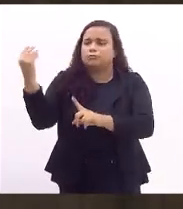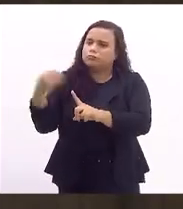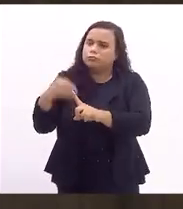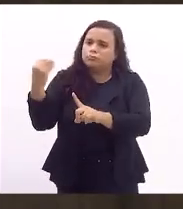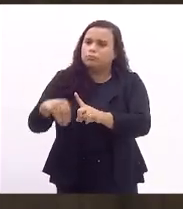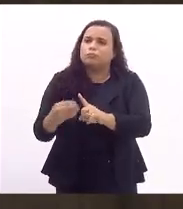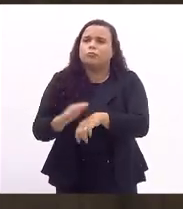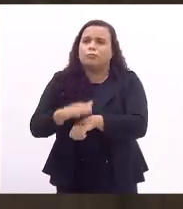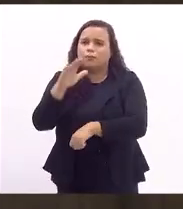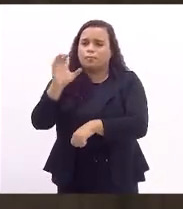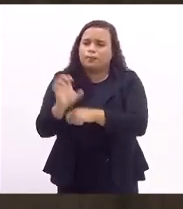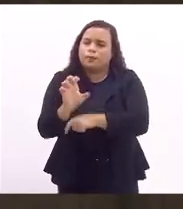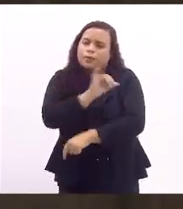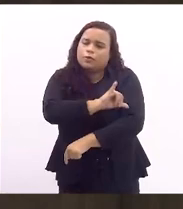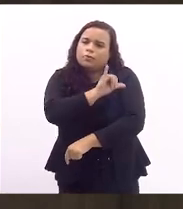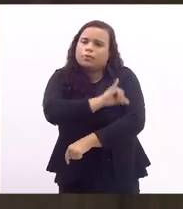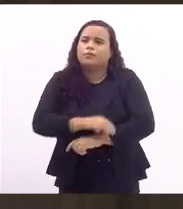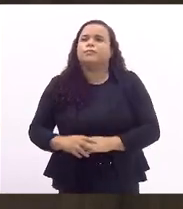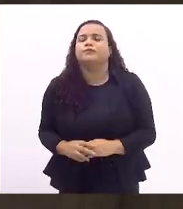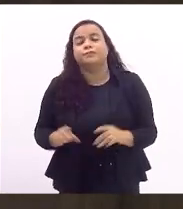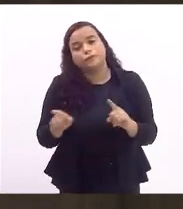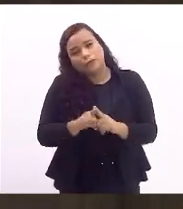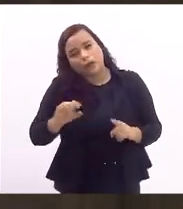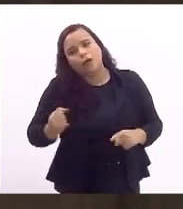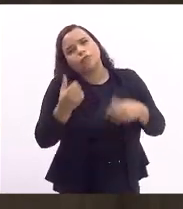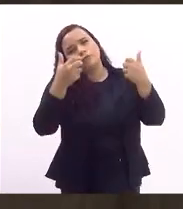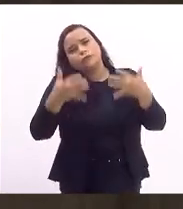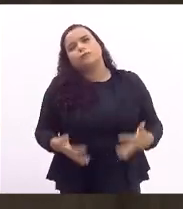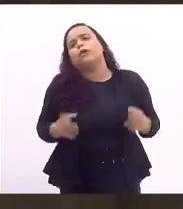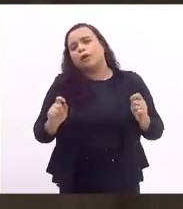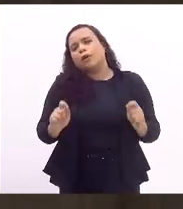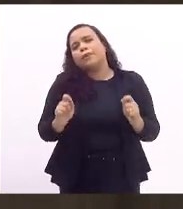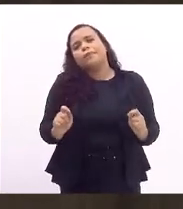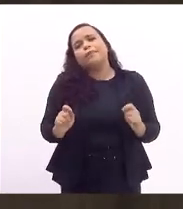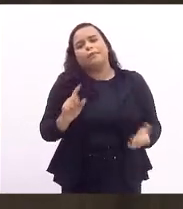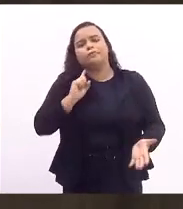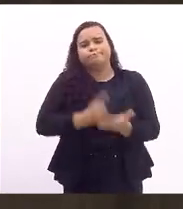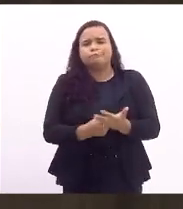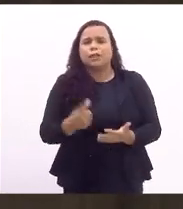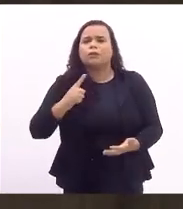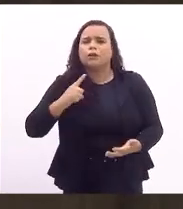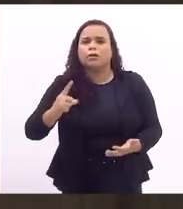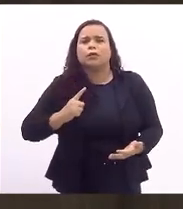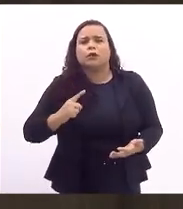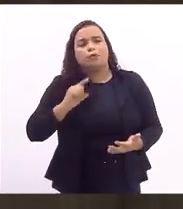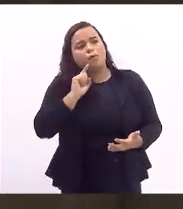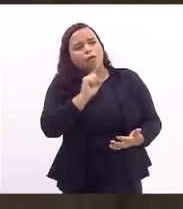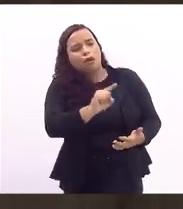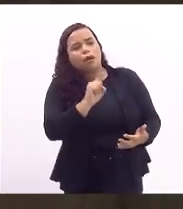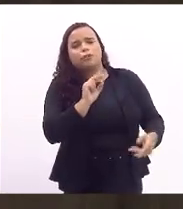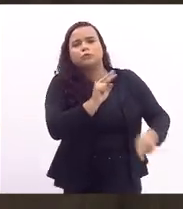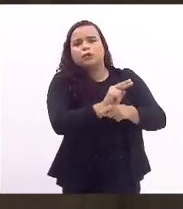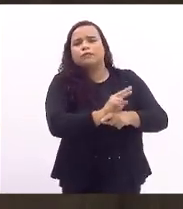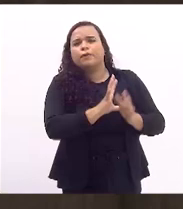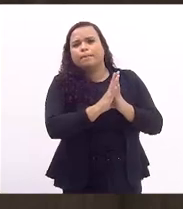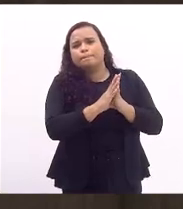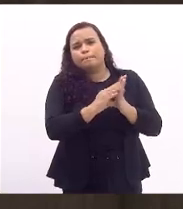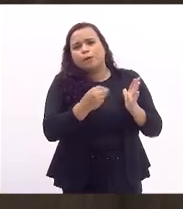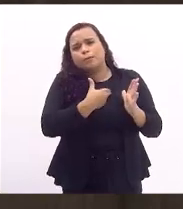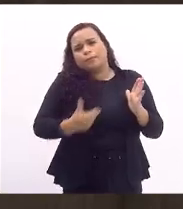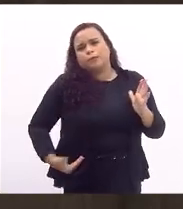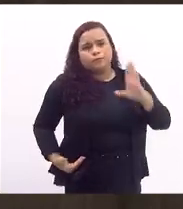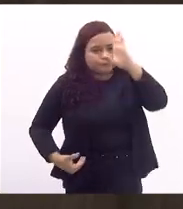vulnerabilizada do nosso Estado o Aproveite também para reforçar o comprometimento com a defesa do modelo público